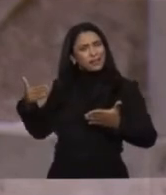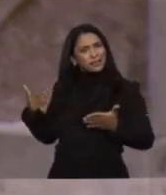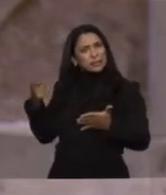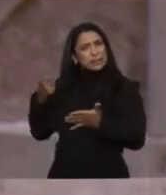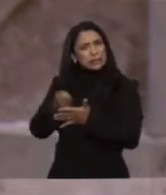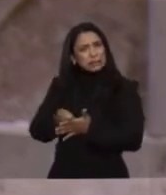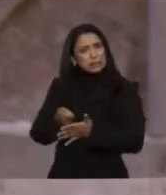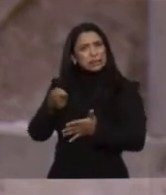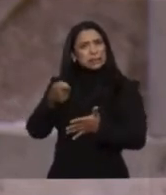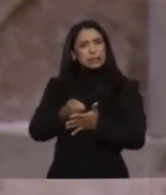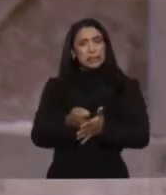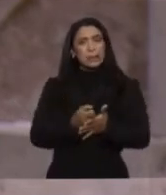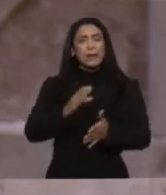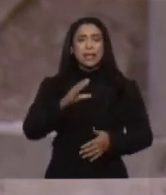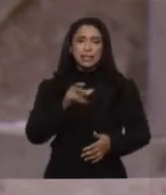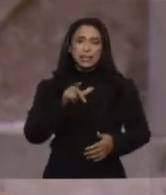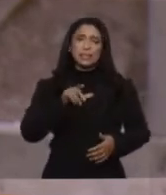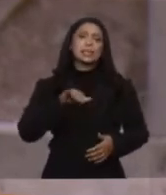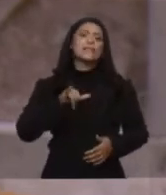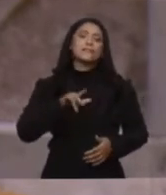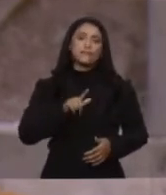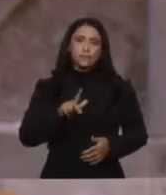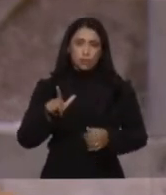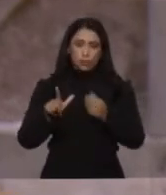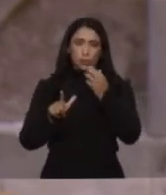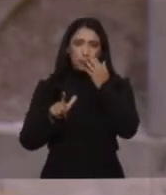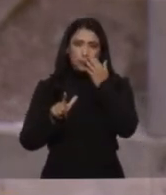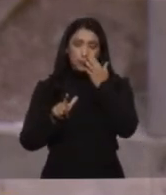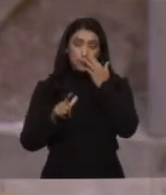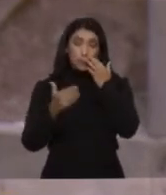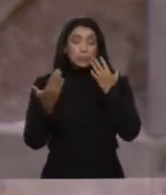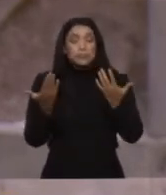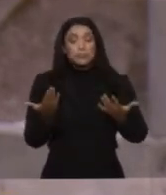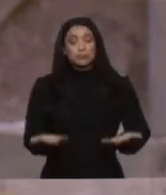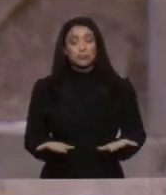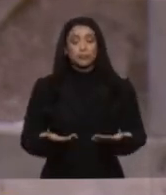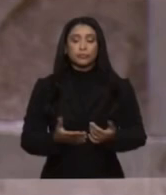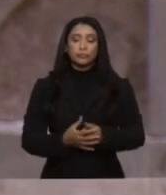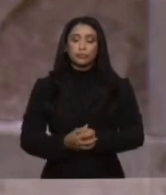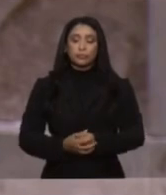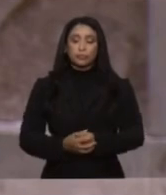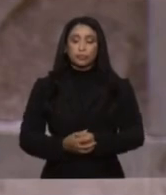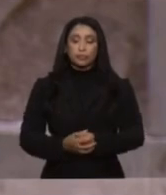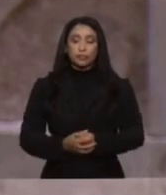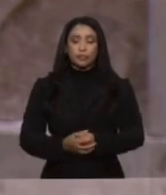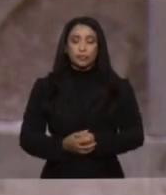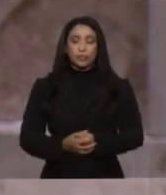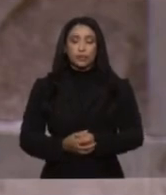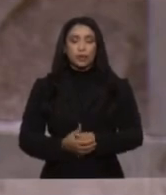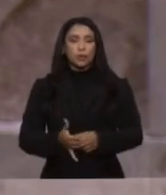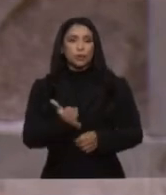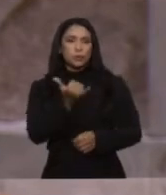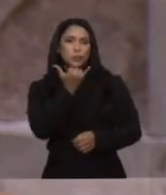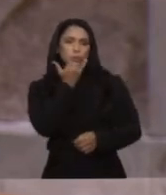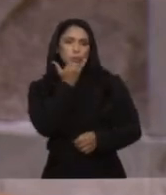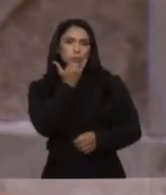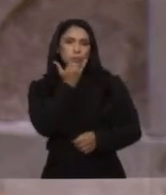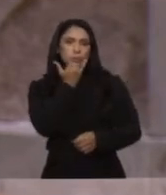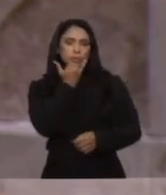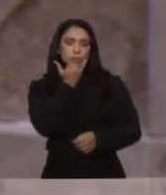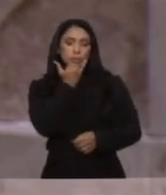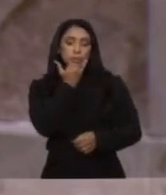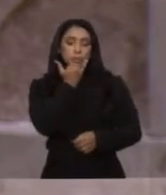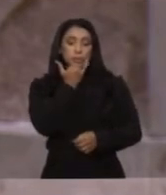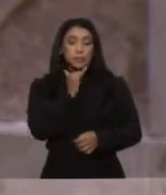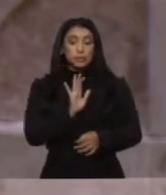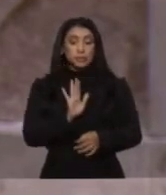no processo civilizatório. Assim, eu peço, venha a Vossa Excelência